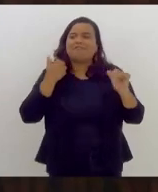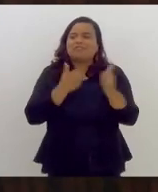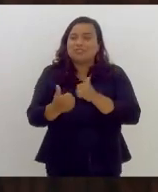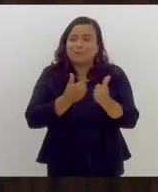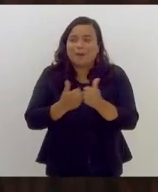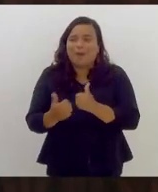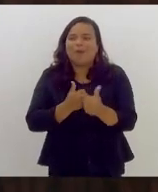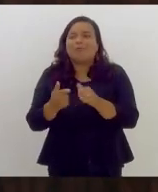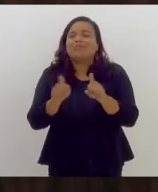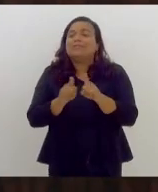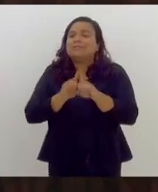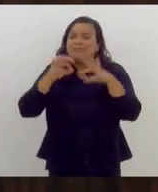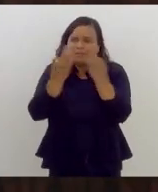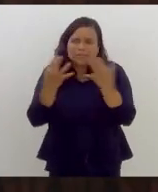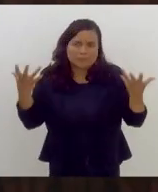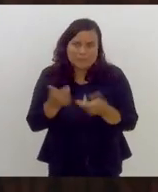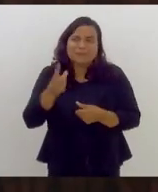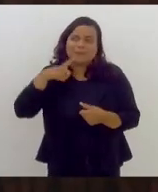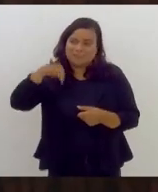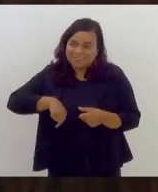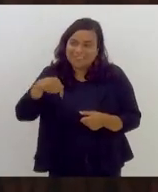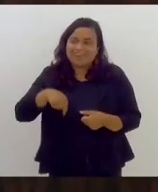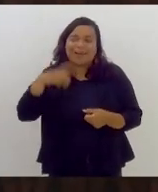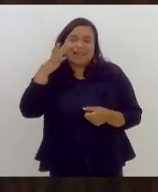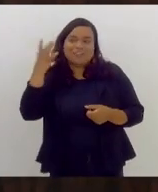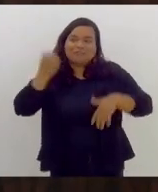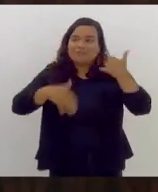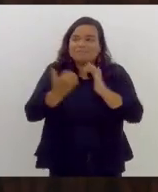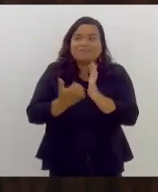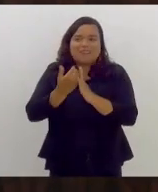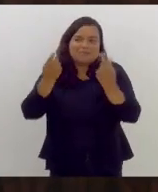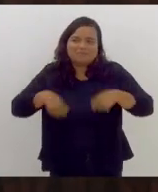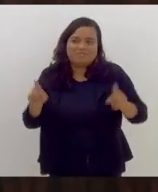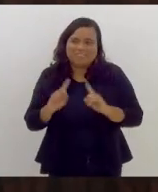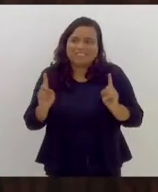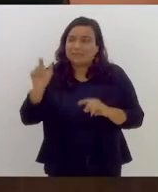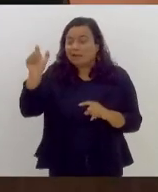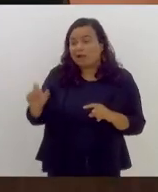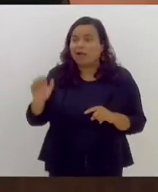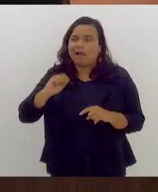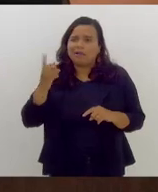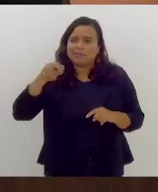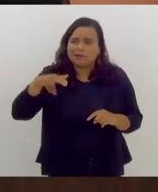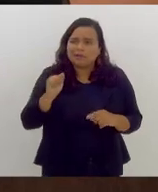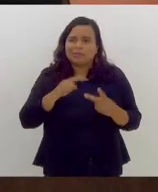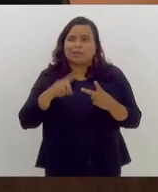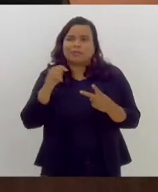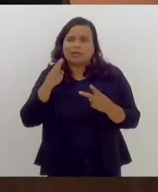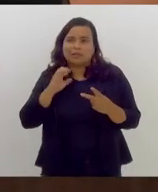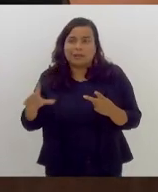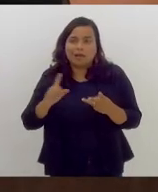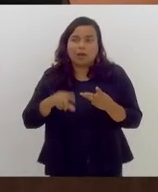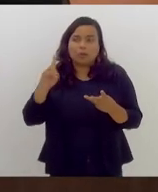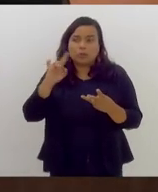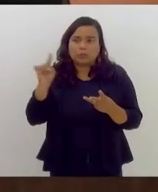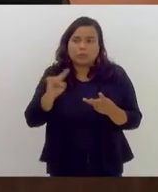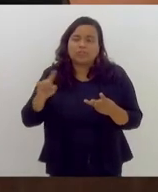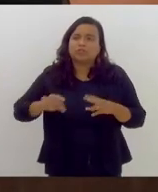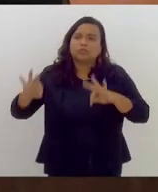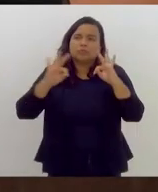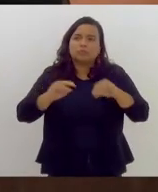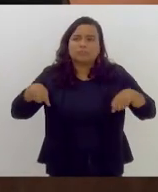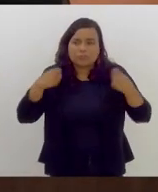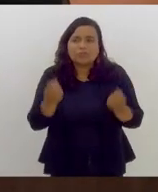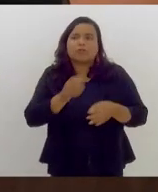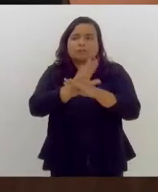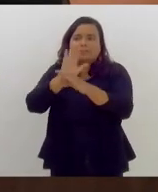super família aqui, acho que não preciso falar mais nada, basta aí nossa Adriana, nosso Daniel, nosso Luiz, o tanto que fizeram aqui pelo estado do Rio de